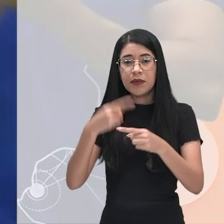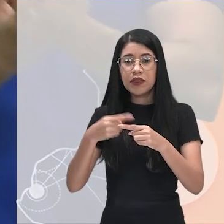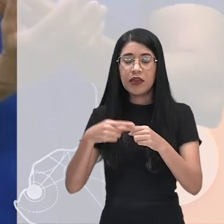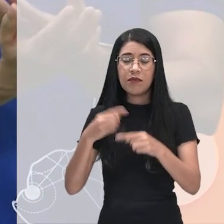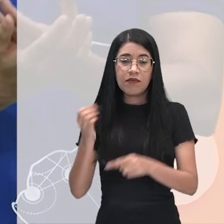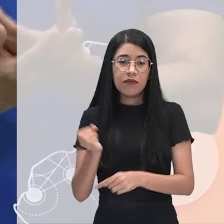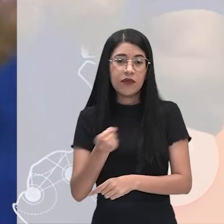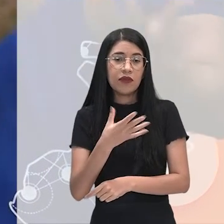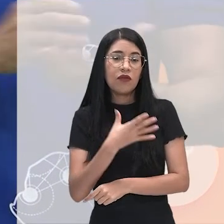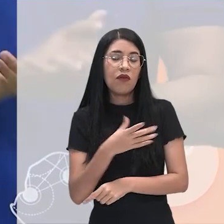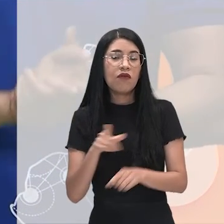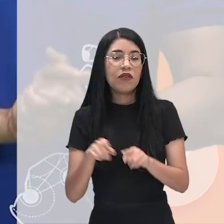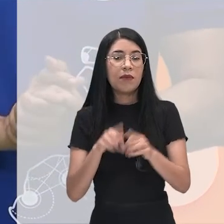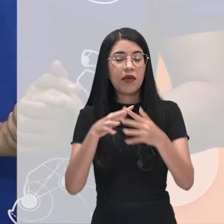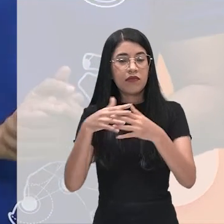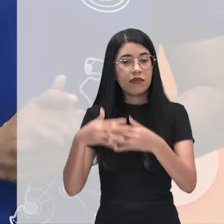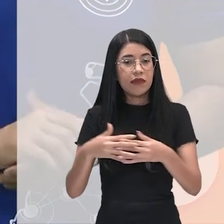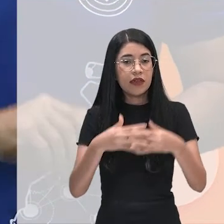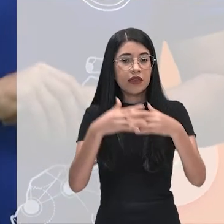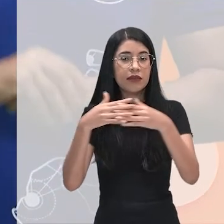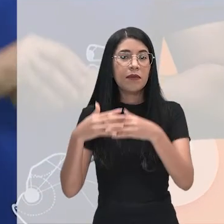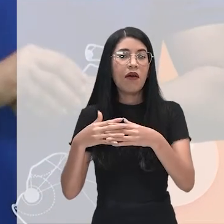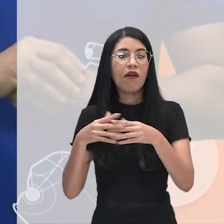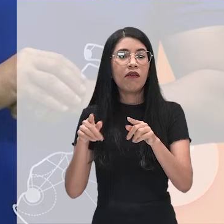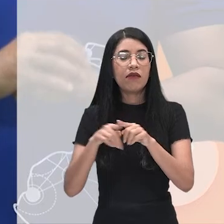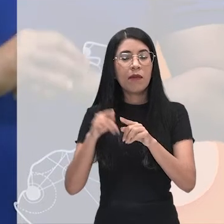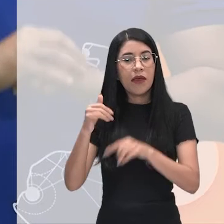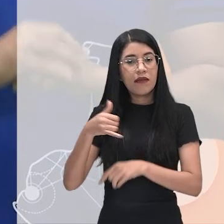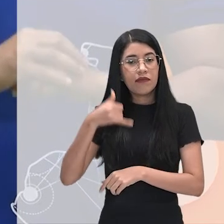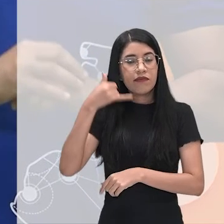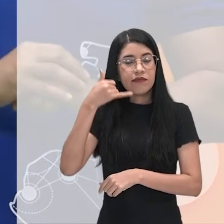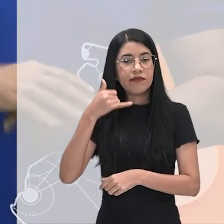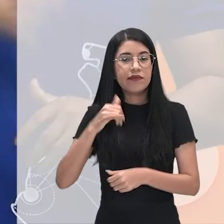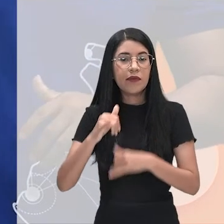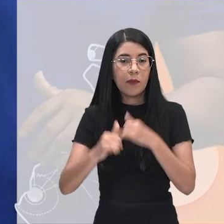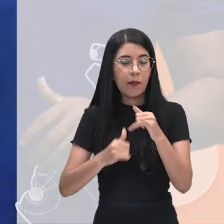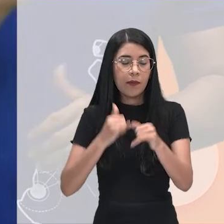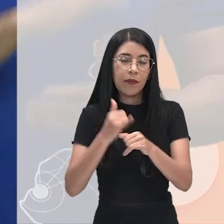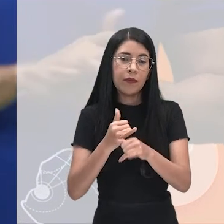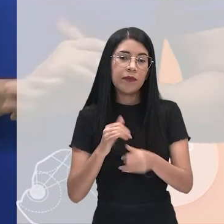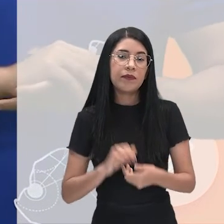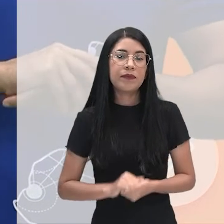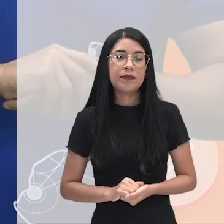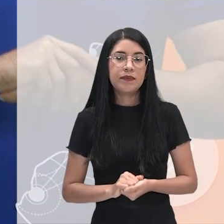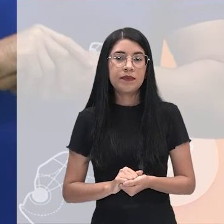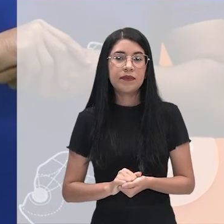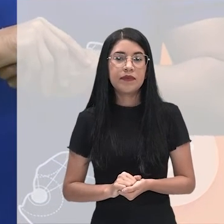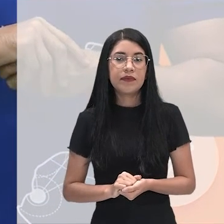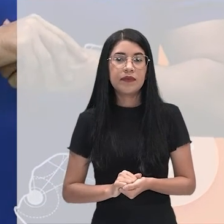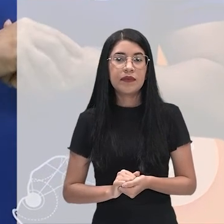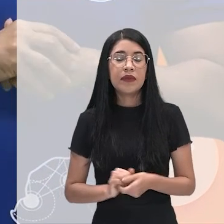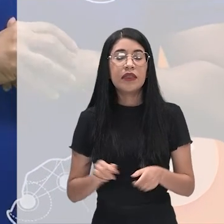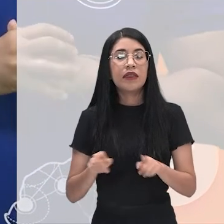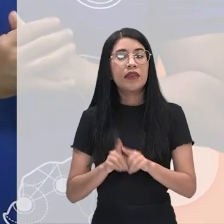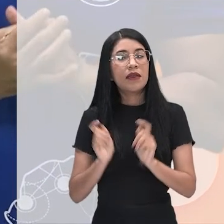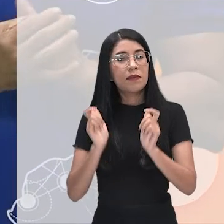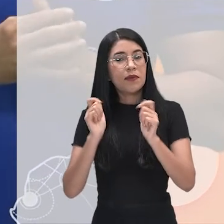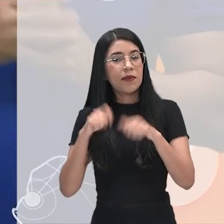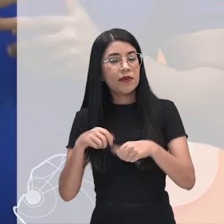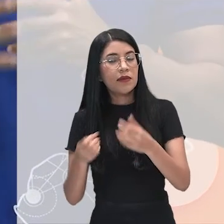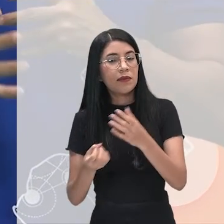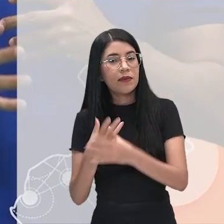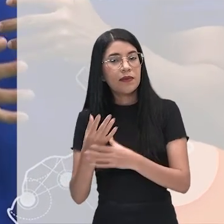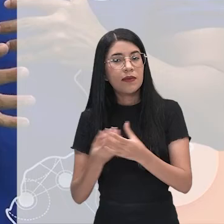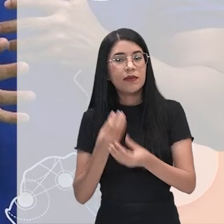norteia ali a forma de produção e organização da nossa sociedade. Perdão. A produção de bens ali, ela passou a